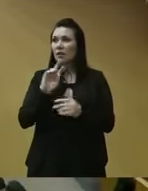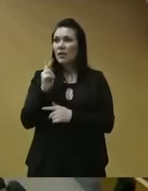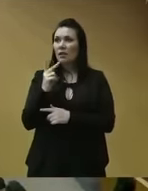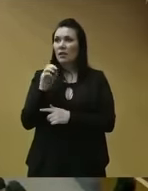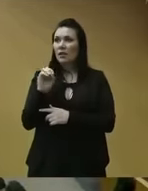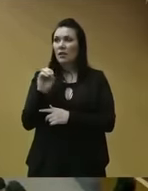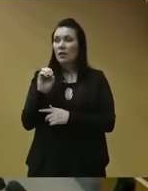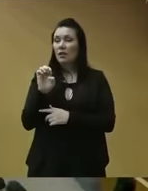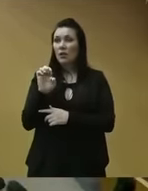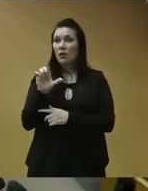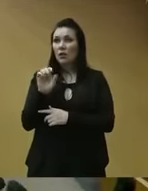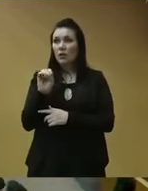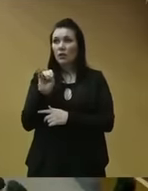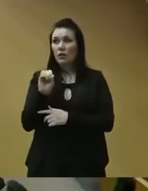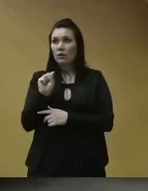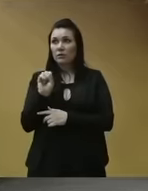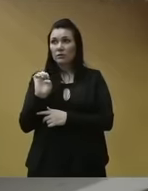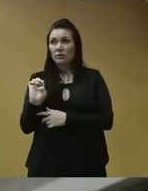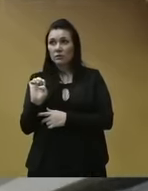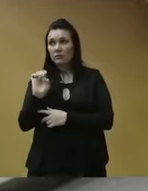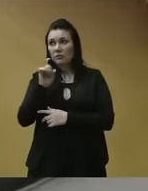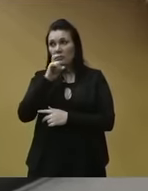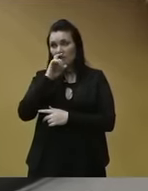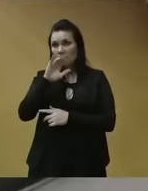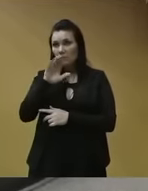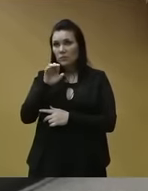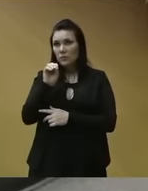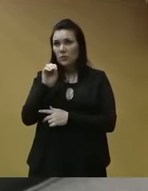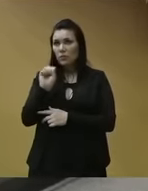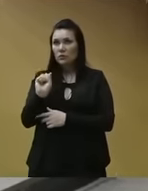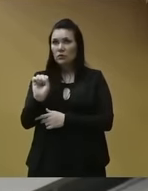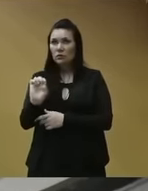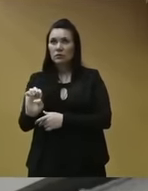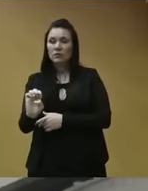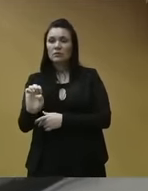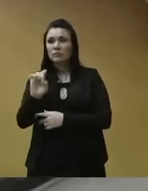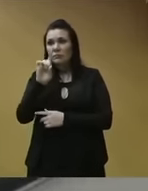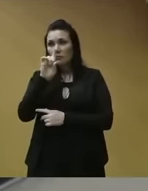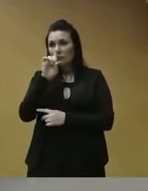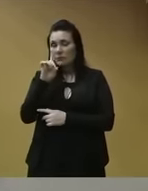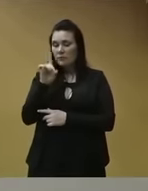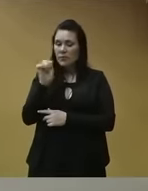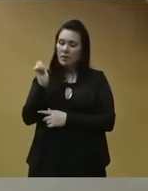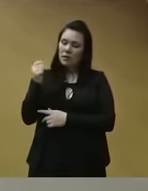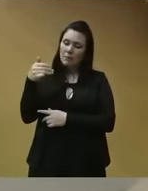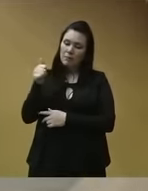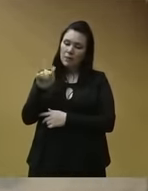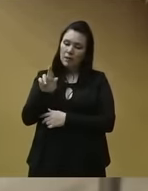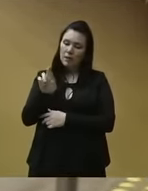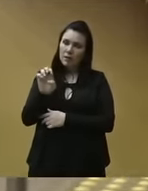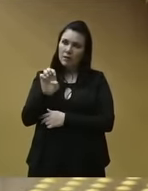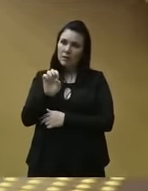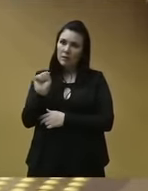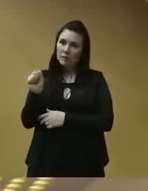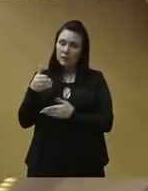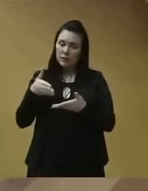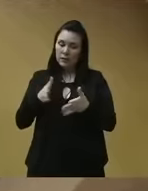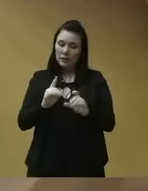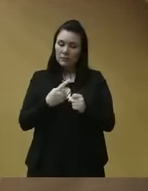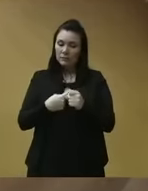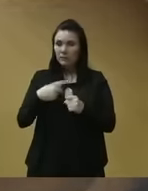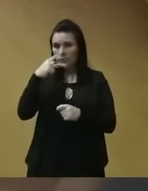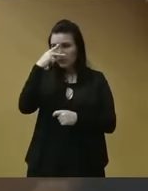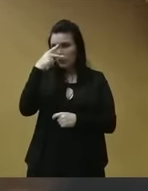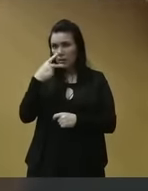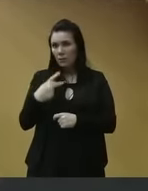Heloíse Nunes Semper, filha de José Neil de Ávila Semper e Damares do Amaral Nunes, natural de